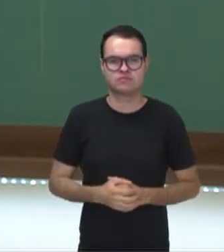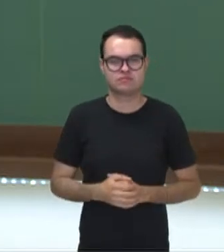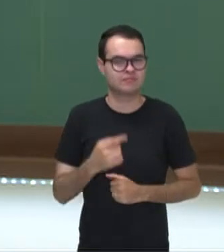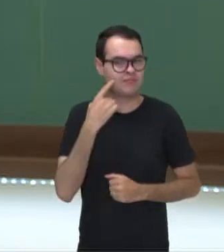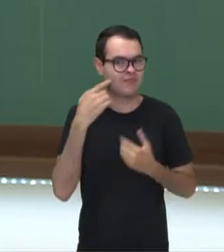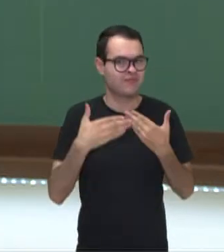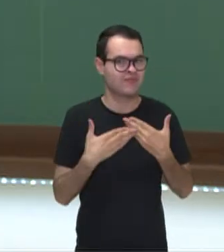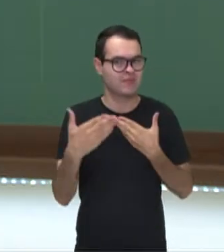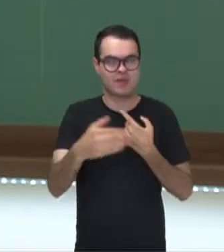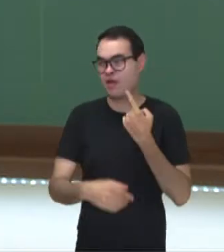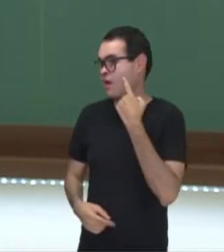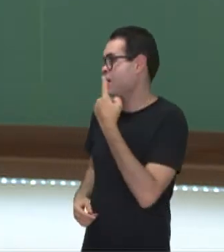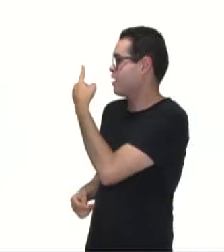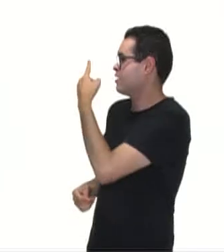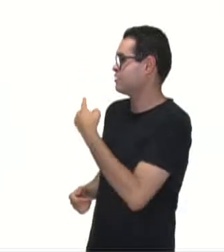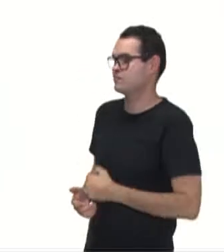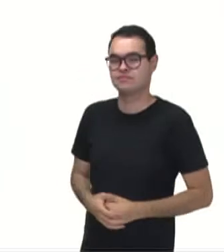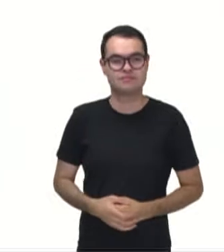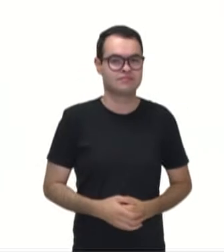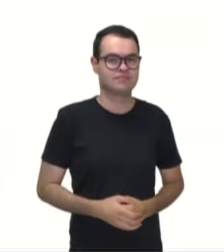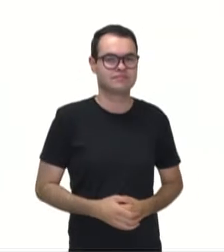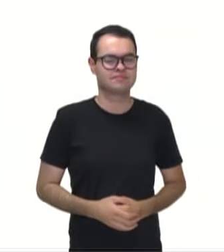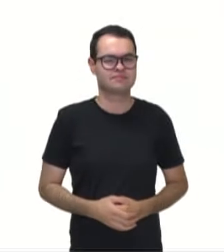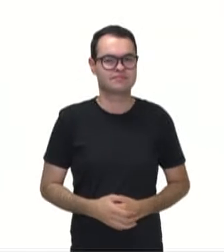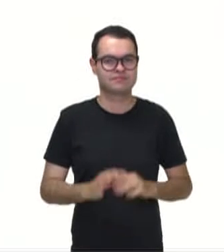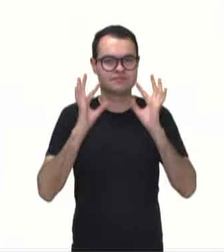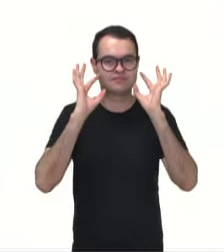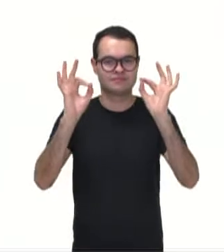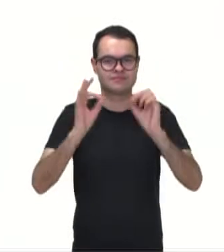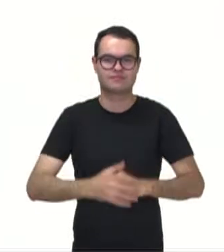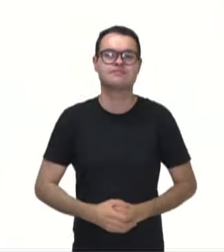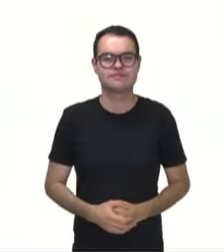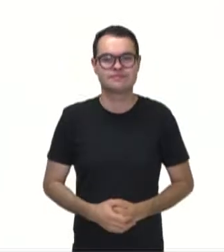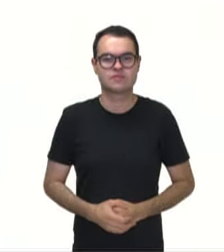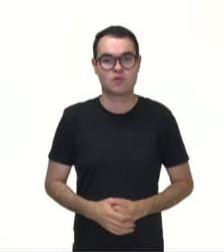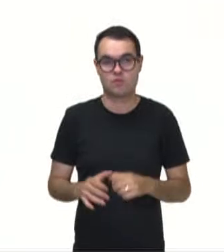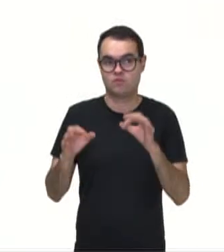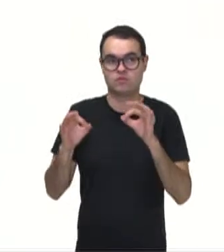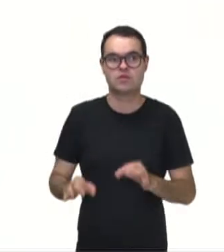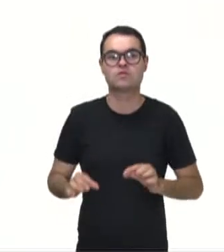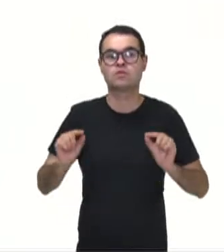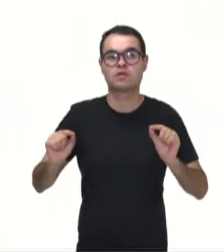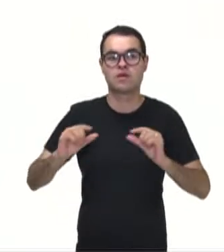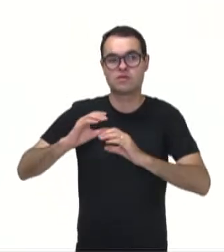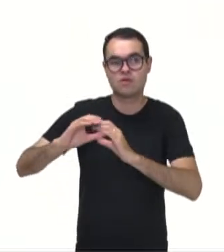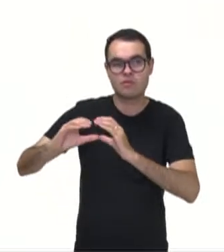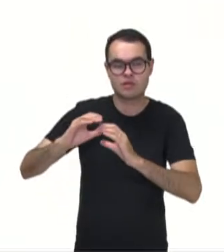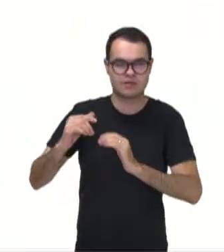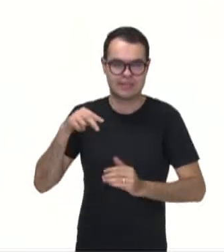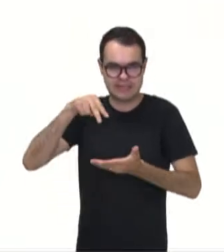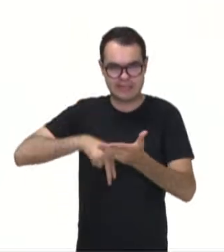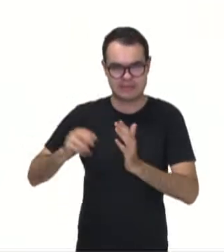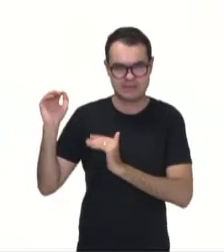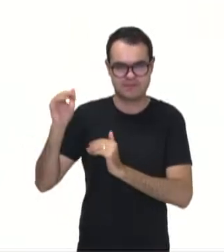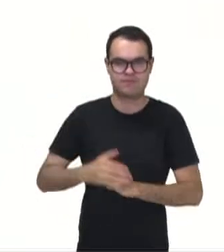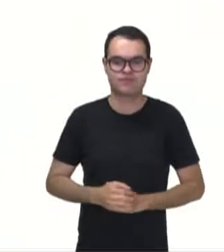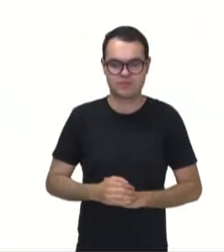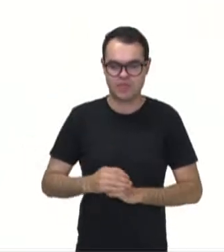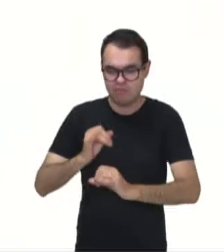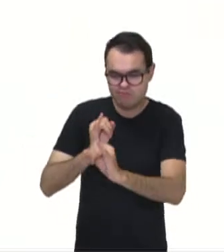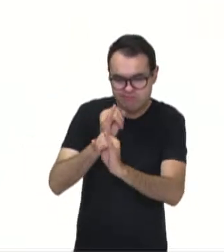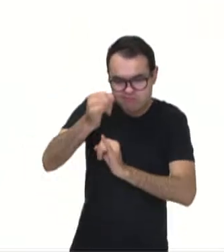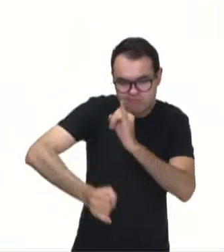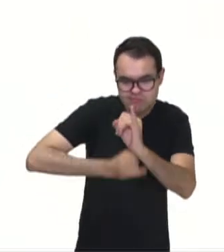a ver aqui, ó, a saber. Miren, lo cierto es que la comunicación en Internet acabó